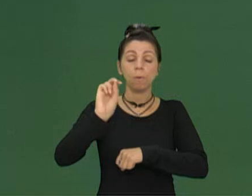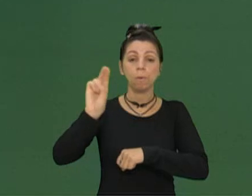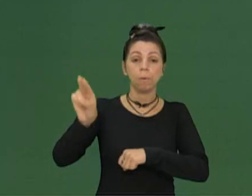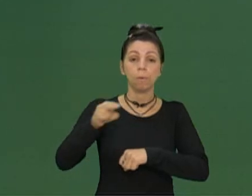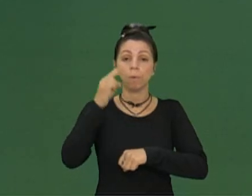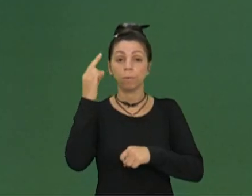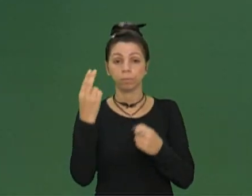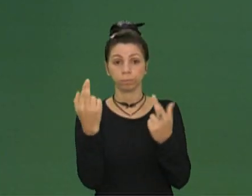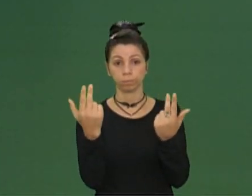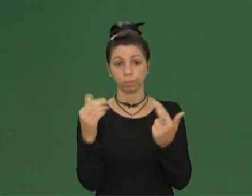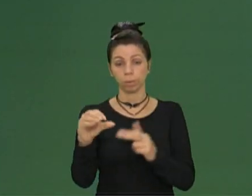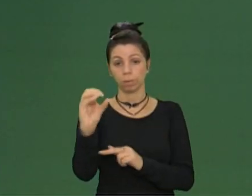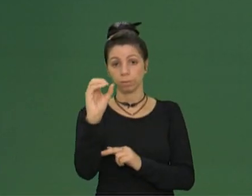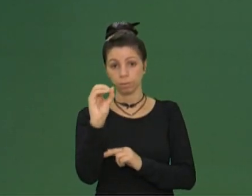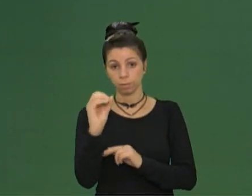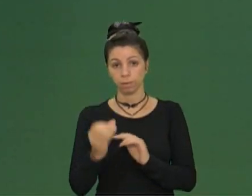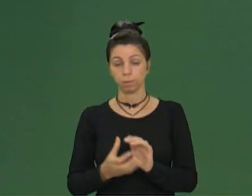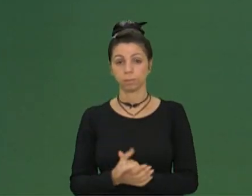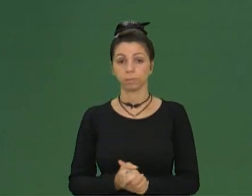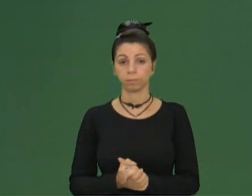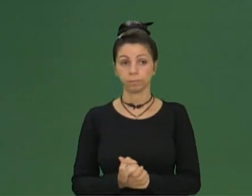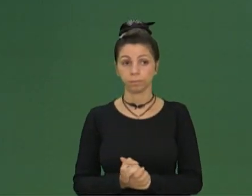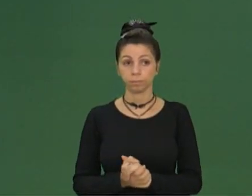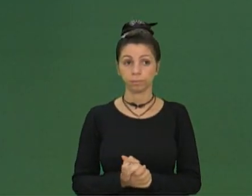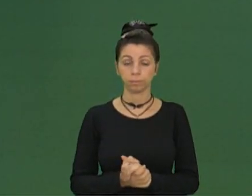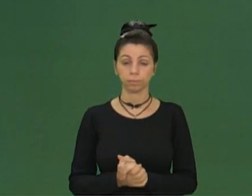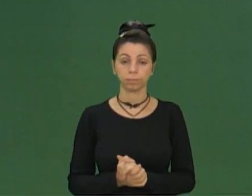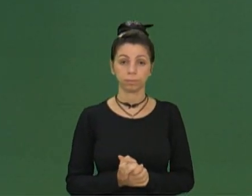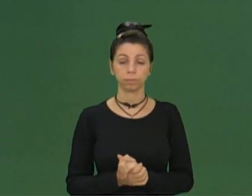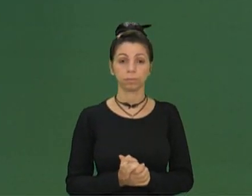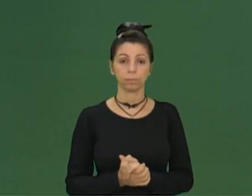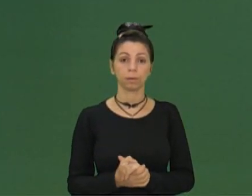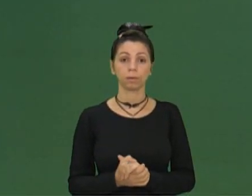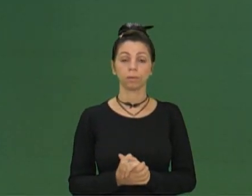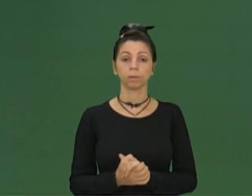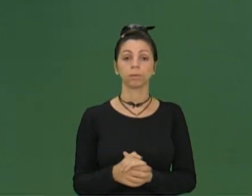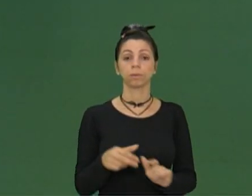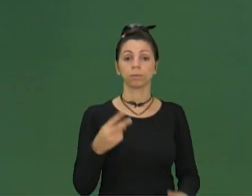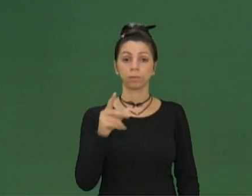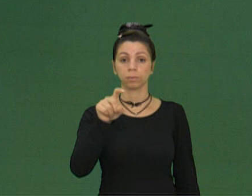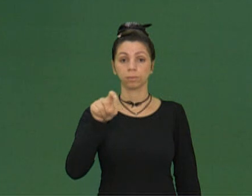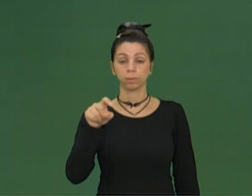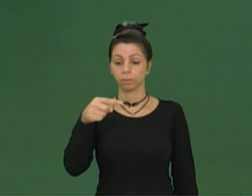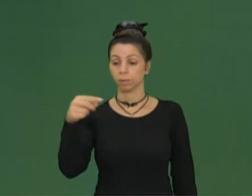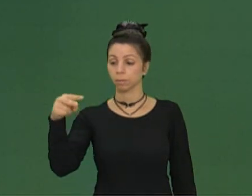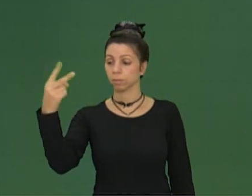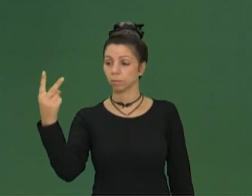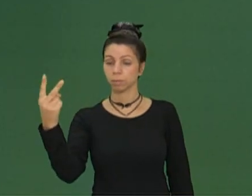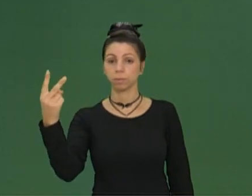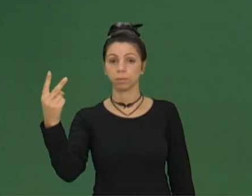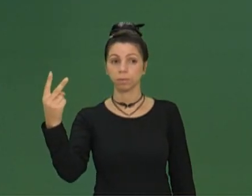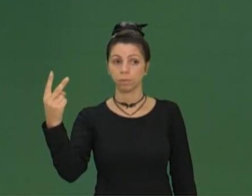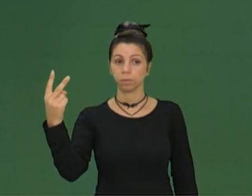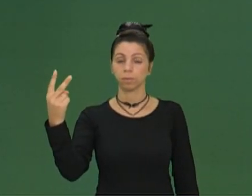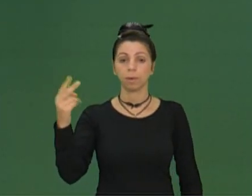essa condição de existência? Dos 2x menos 2, que é o resultado do meu módulo. Então, eu tenho aqui 2x menos 2 maior ou igual